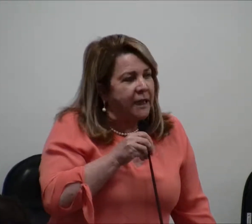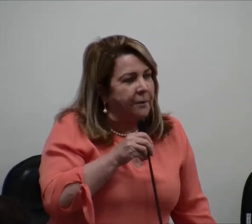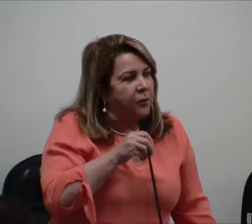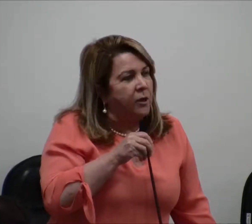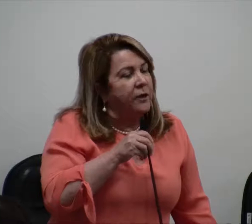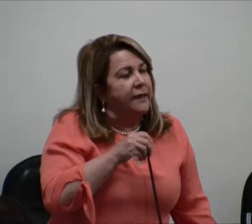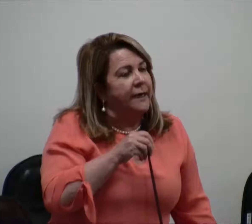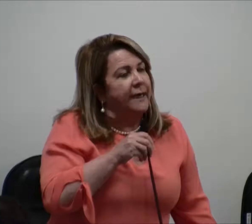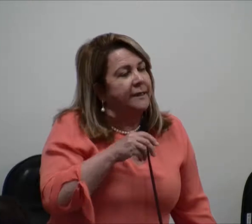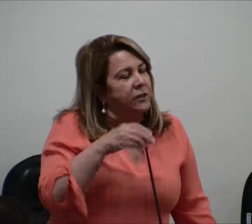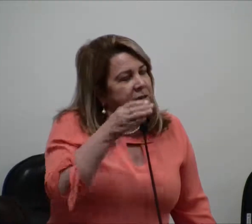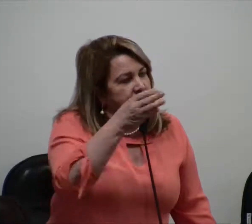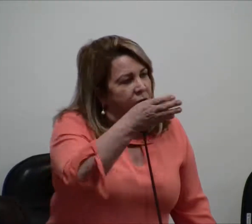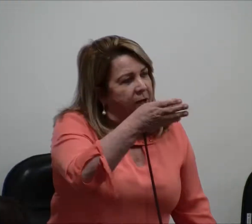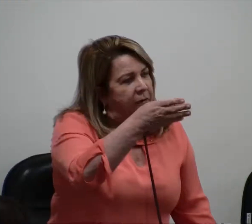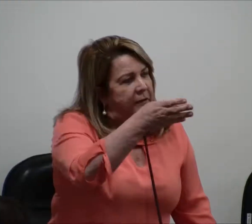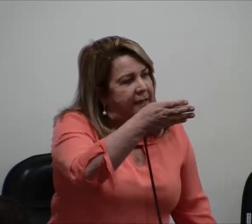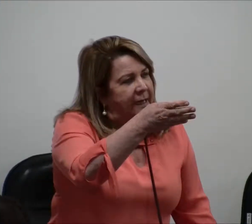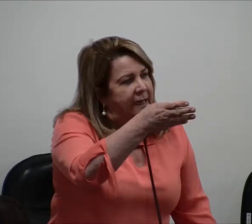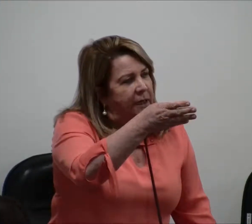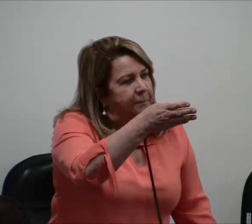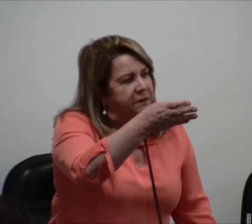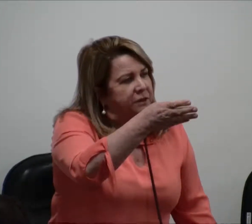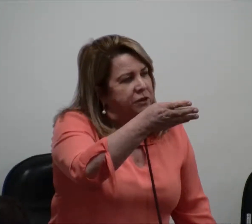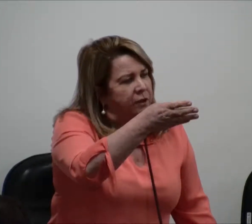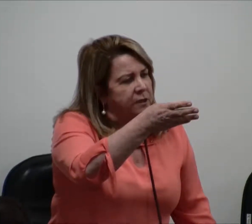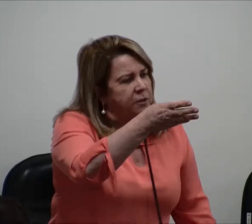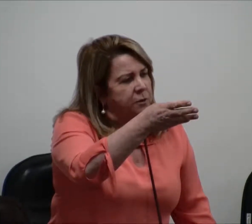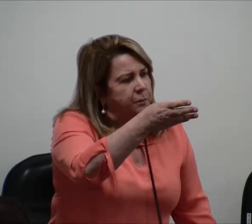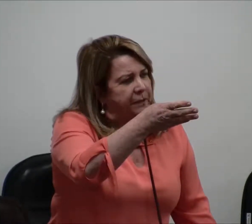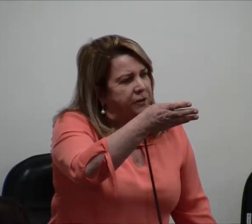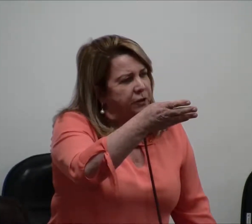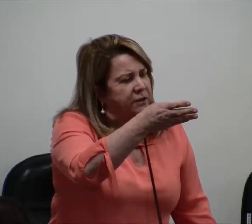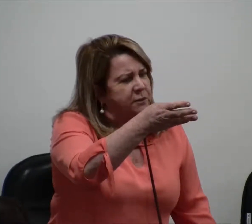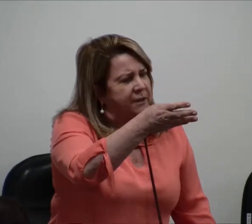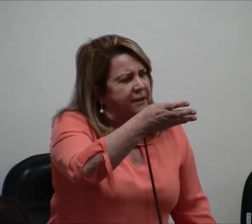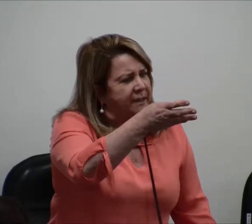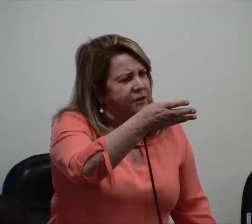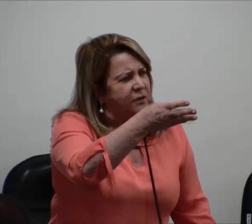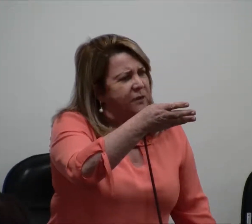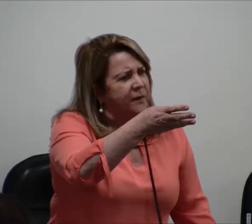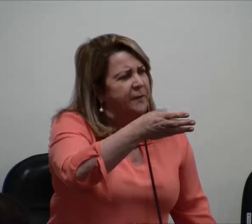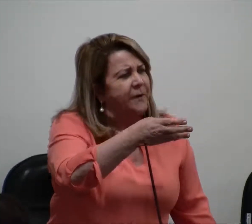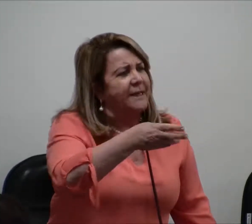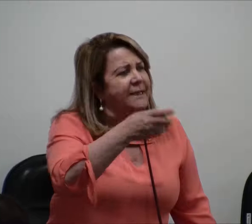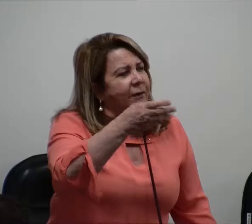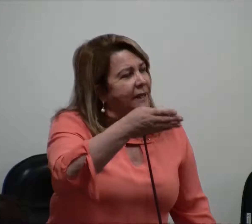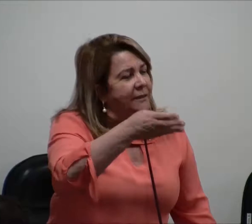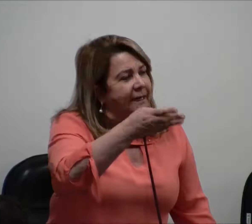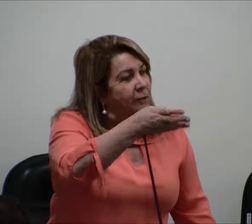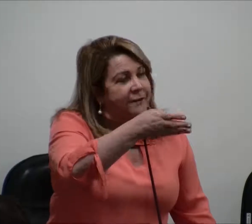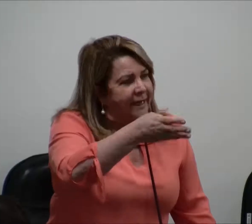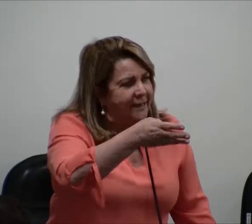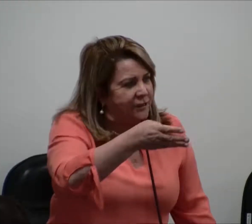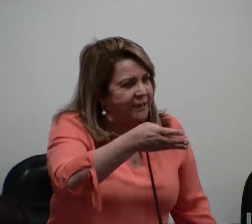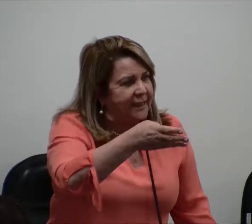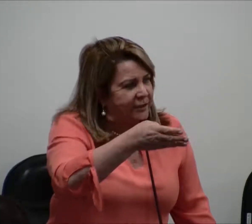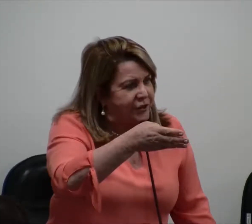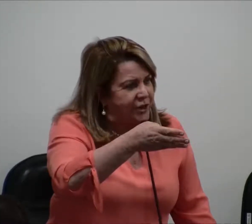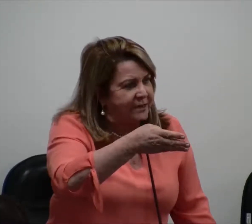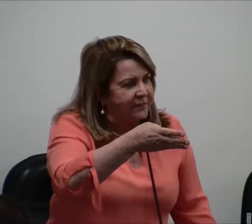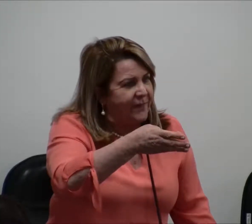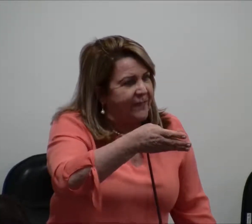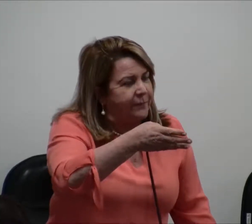com o tempo, né? Que, inclusive o senhor falou daquela herpes de zoster, é isso? Então, não tem isso